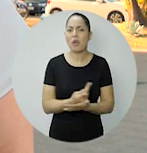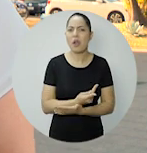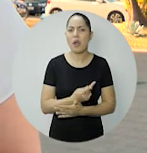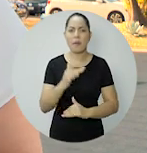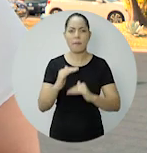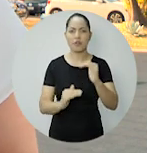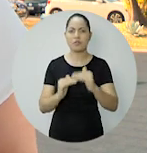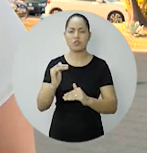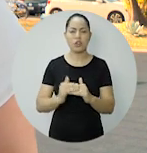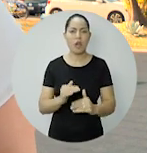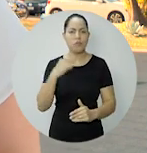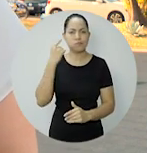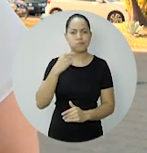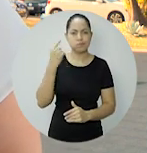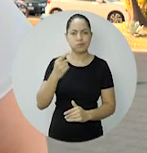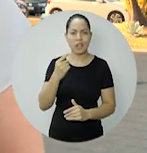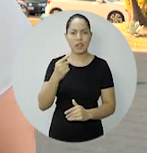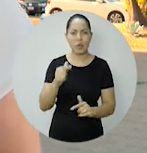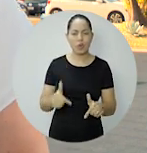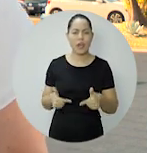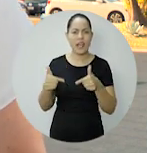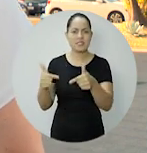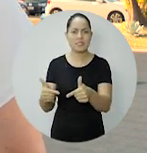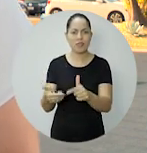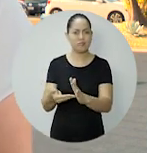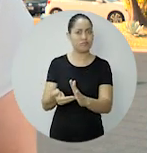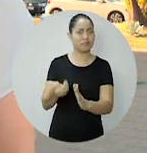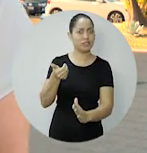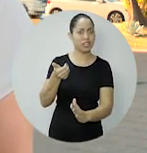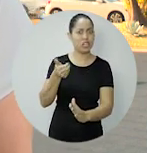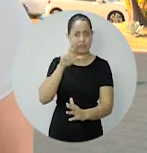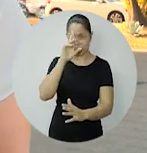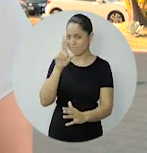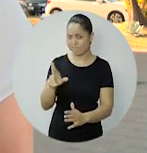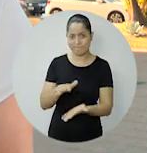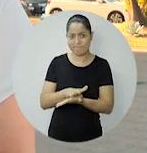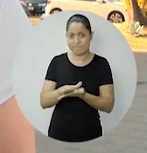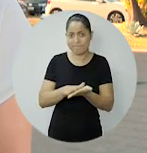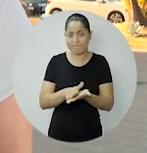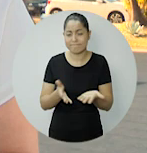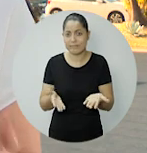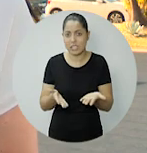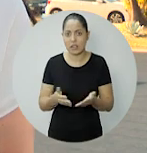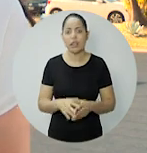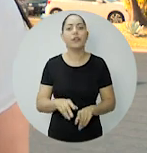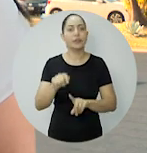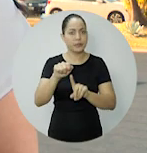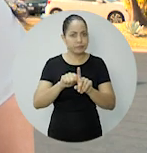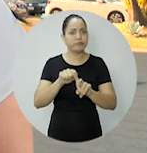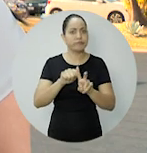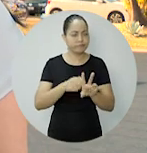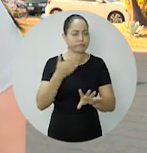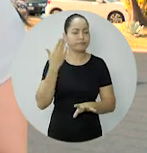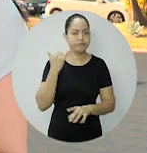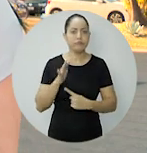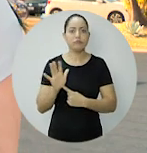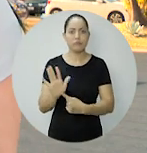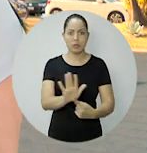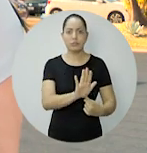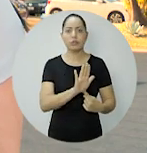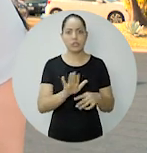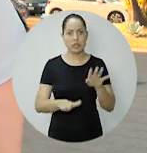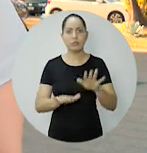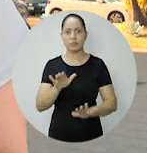profissional tem seu trabalho violado? Nos últimos meses, apresentamos casos em que as prerrogativas da advocacia